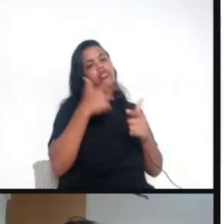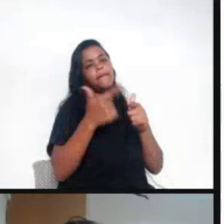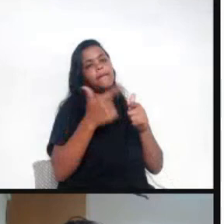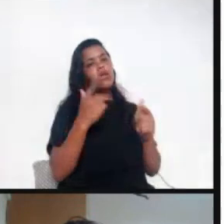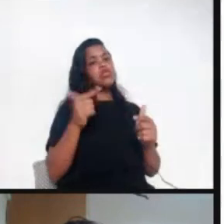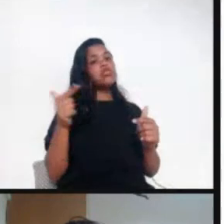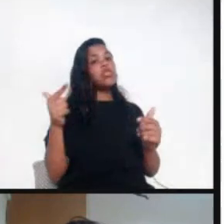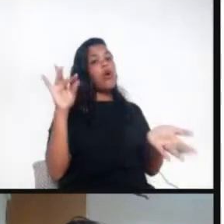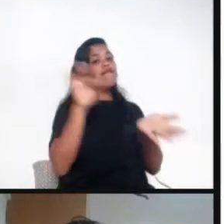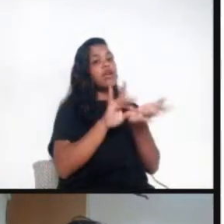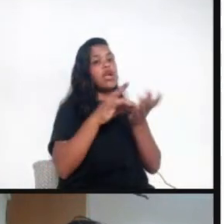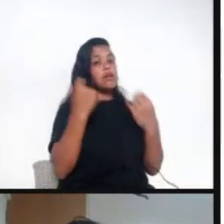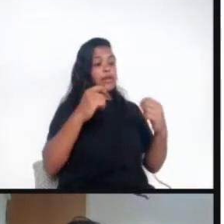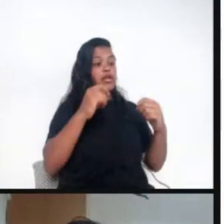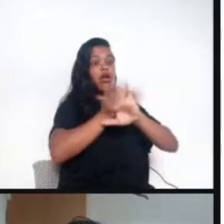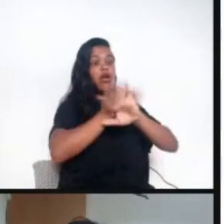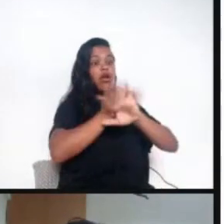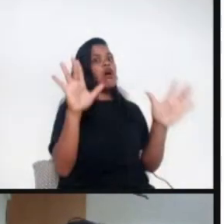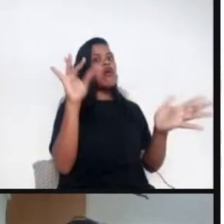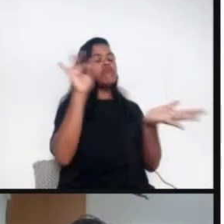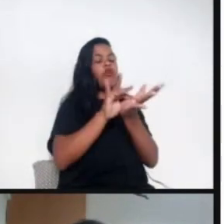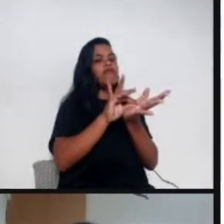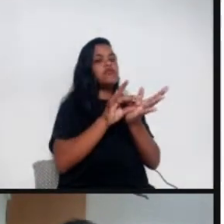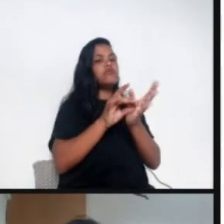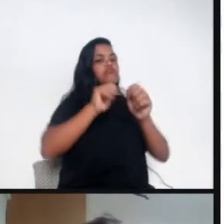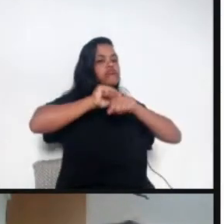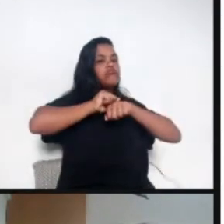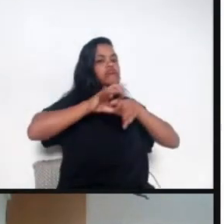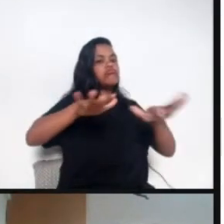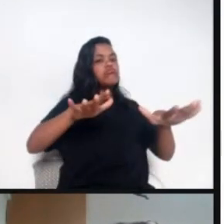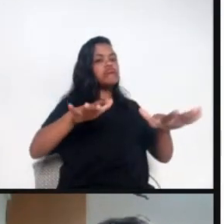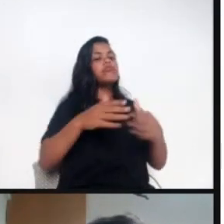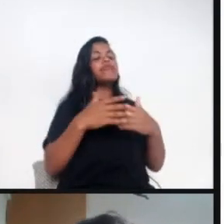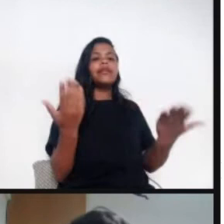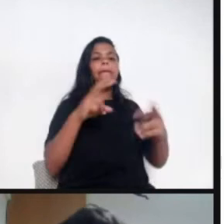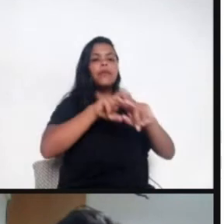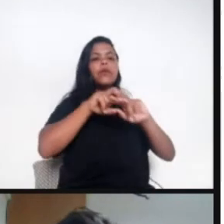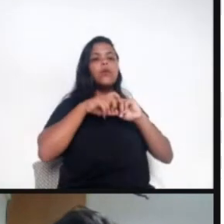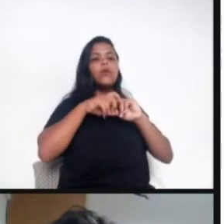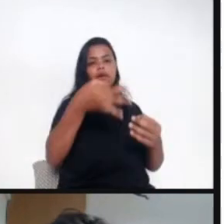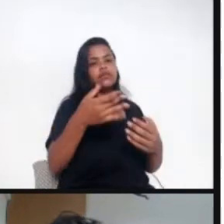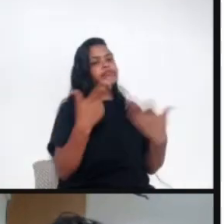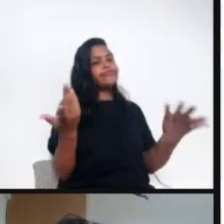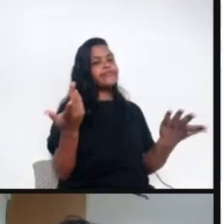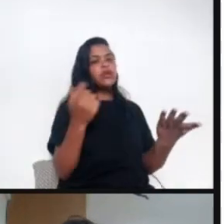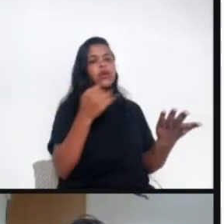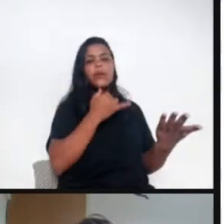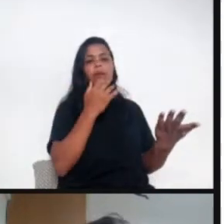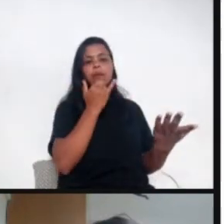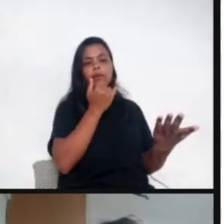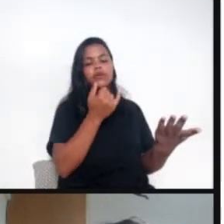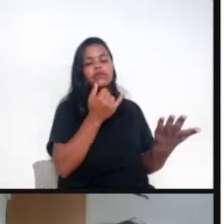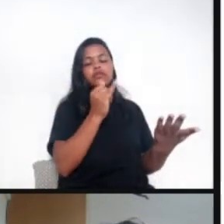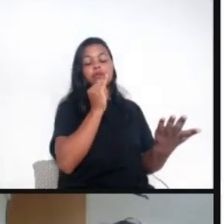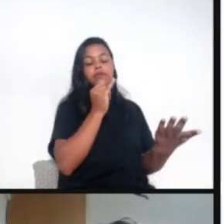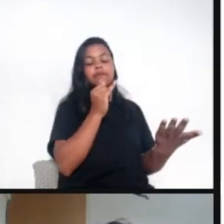ser claro, ser revisado de forma crítica. Então, esse estudo que trouxe um quantitativo muito maior de pacientes, um estudo, uma